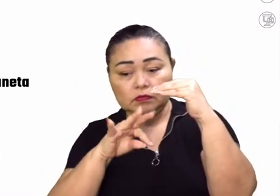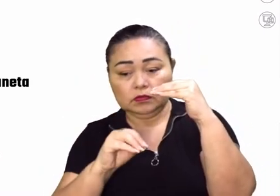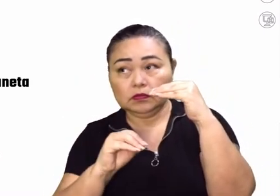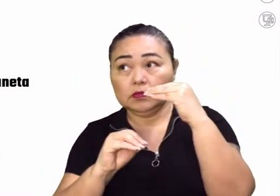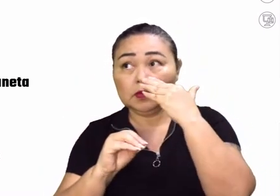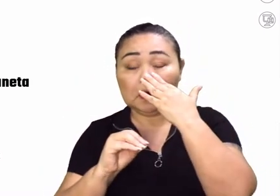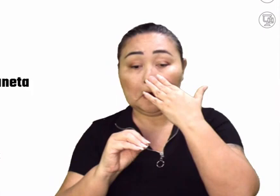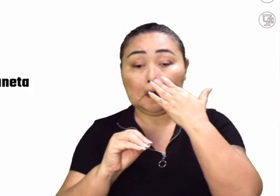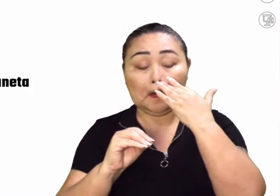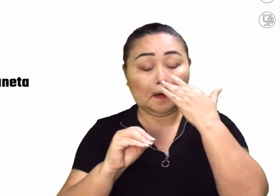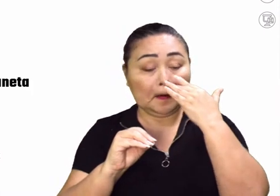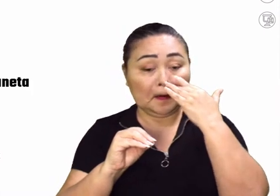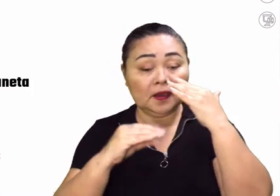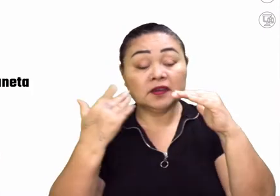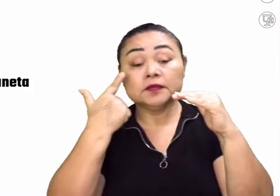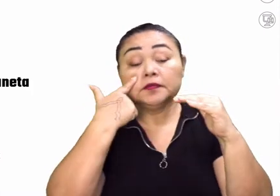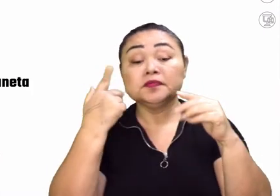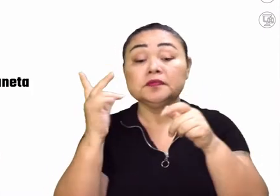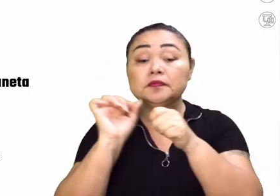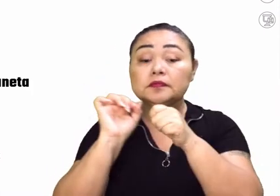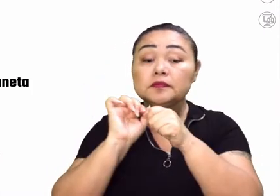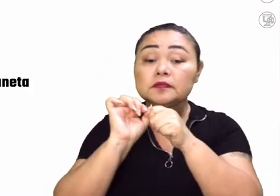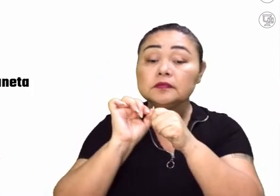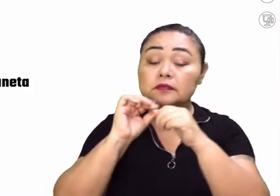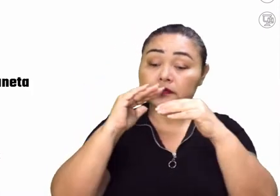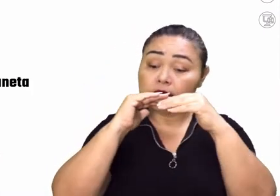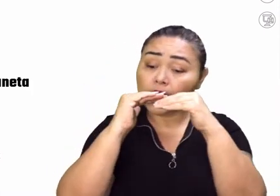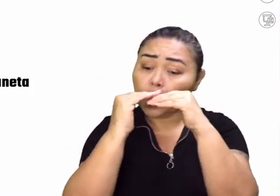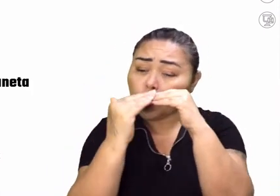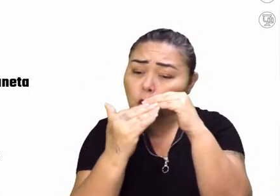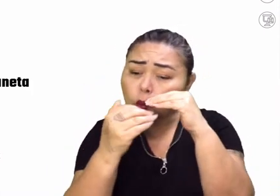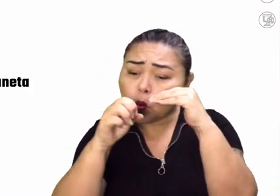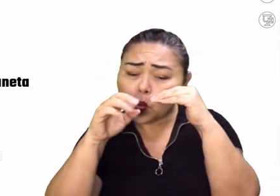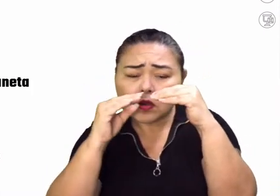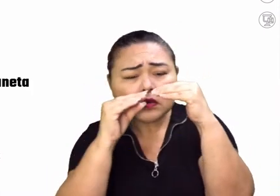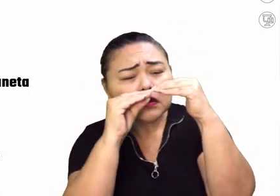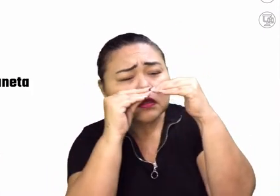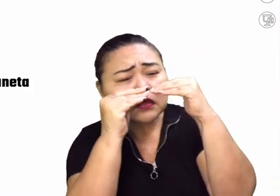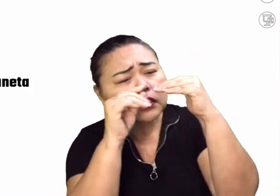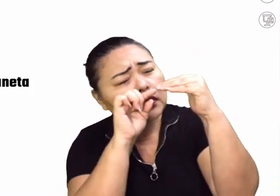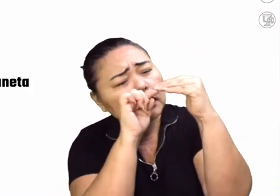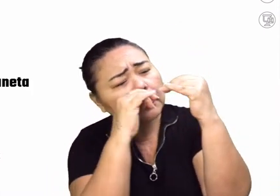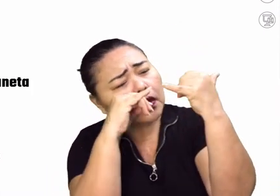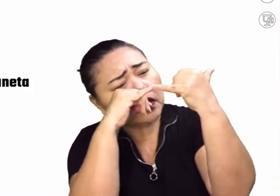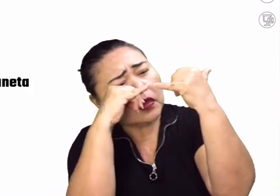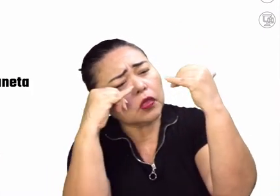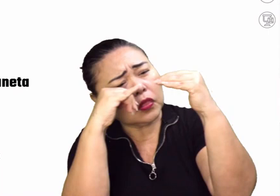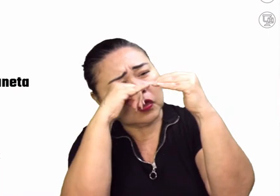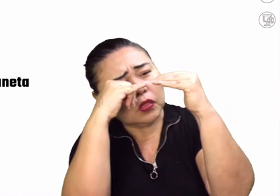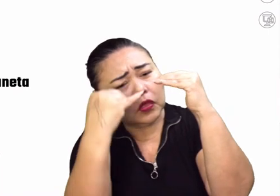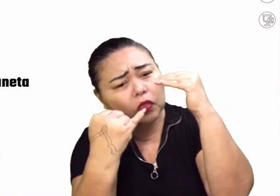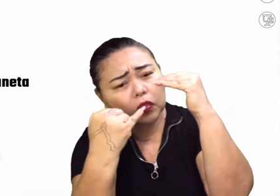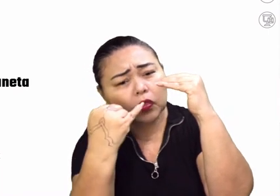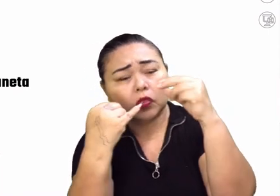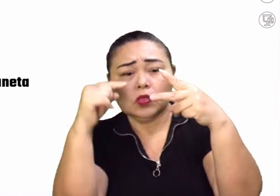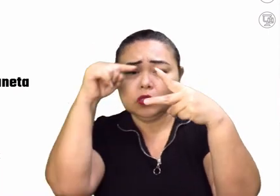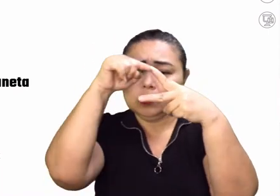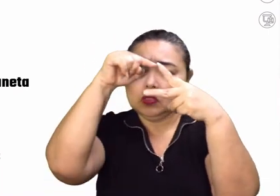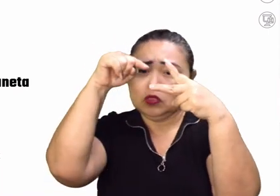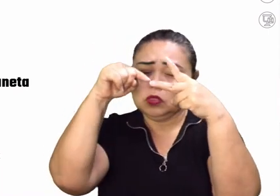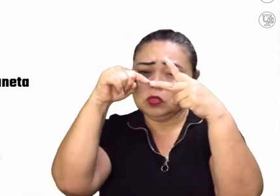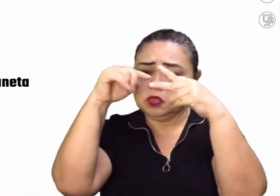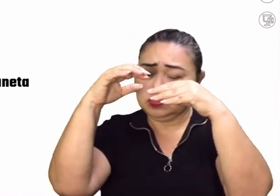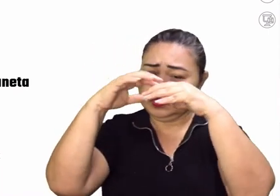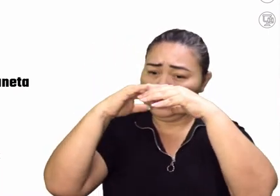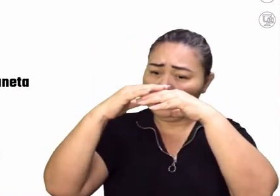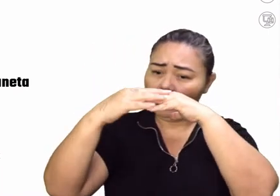e a crosta terrestre agora a gente tá falando sobre a crosta terrestre essa camada que é subdividida em duas posições como